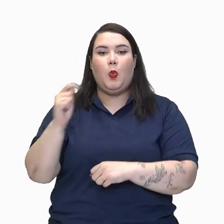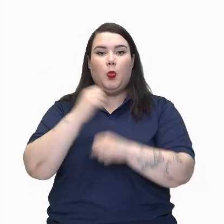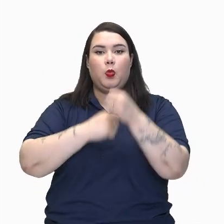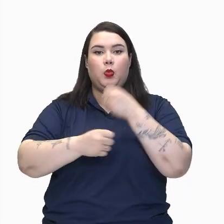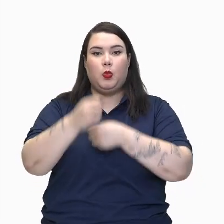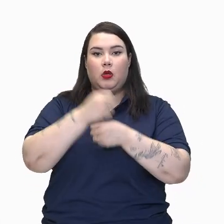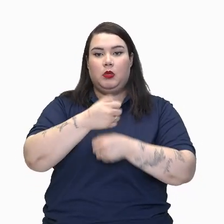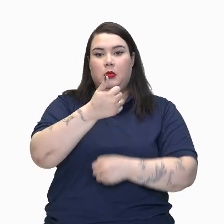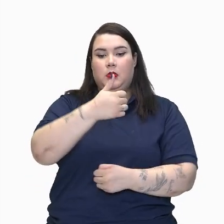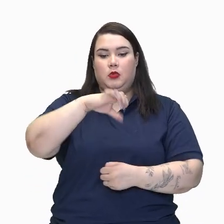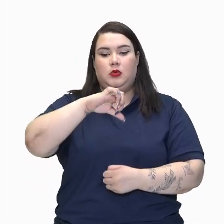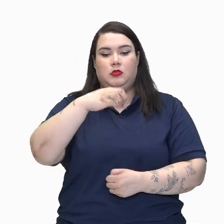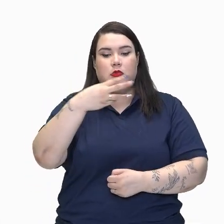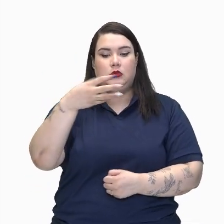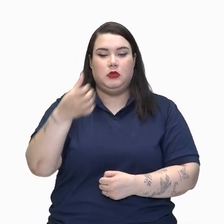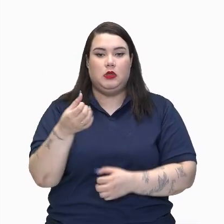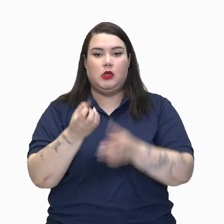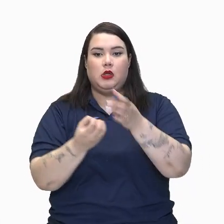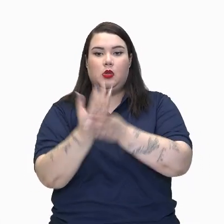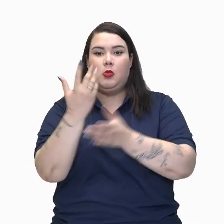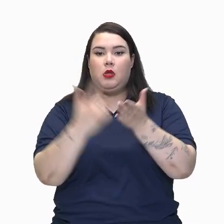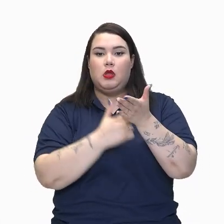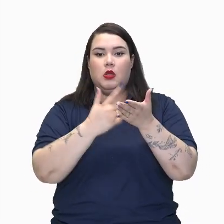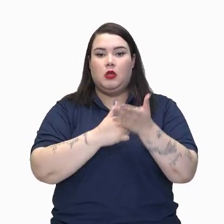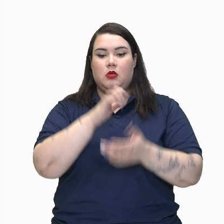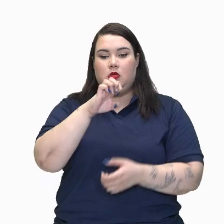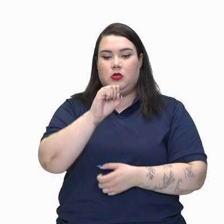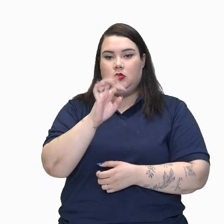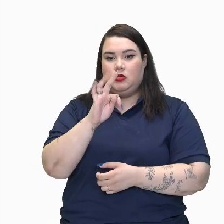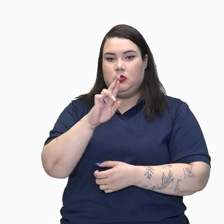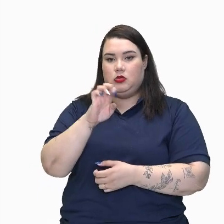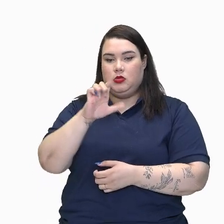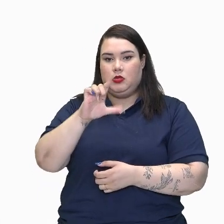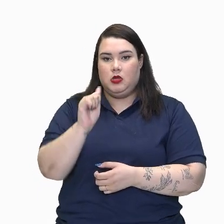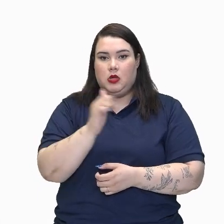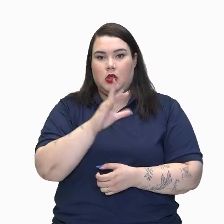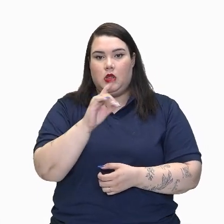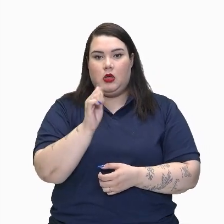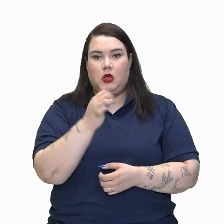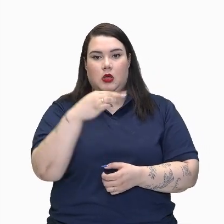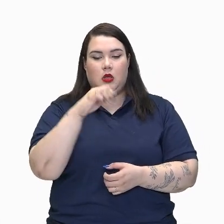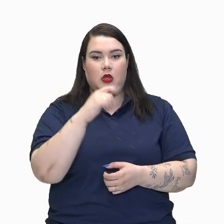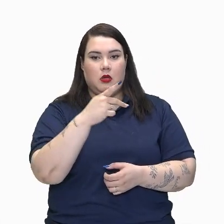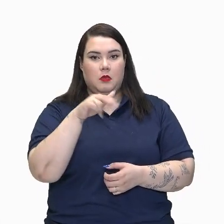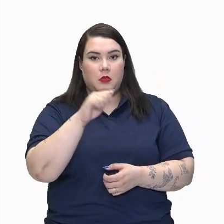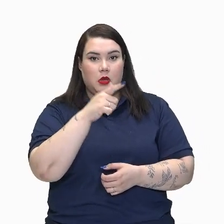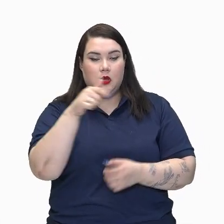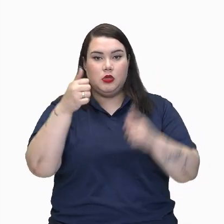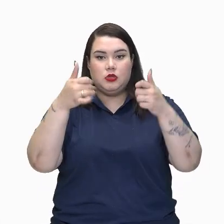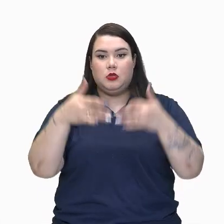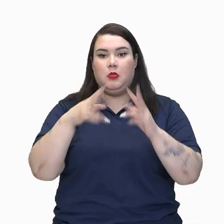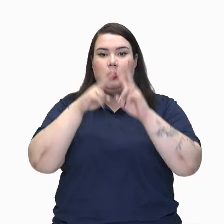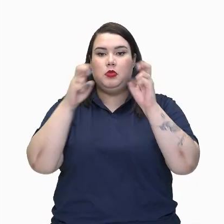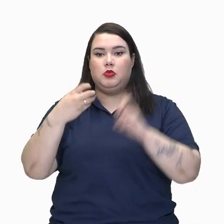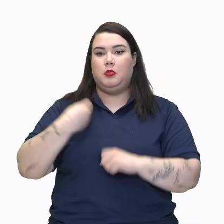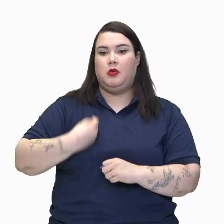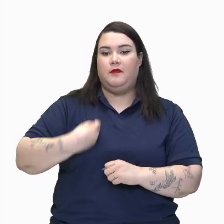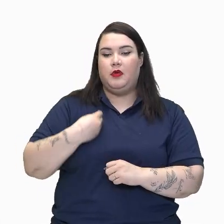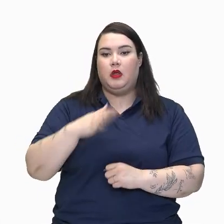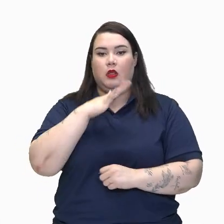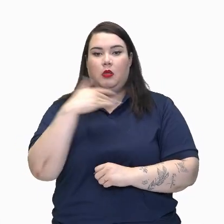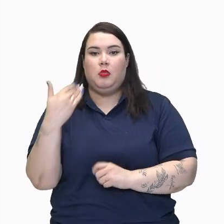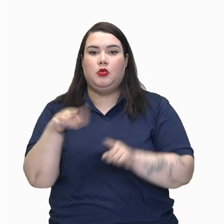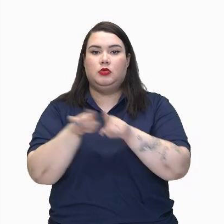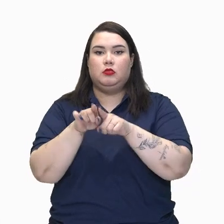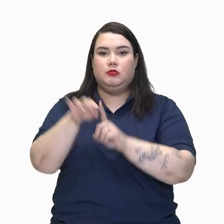da Manhã, de 36, são poemas que refletem sobre a vida, a morte e a espiritualidade. Então imaginem vocês, Manuel Bandeira sempre achando que